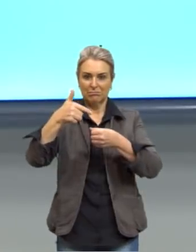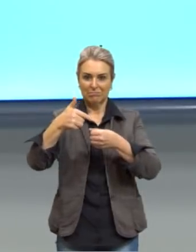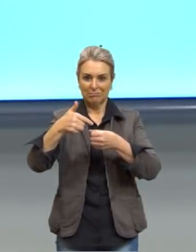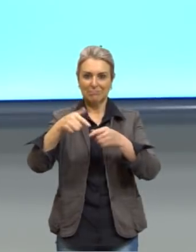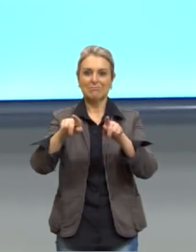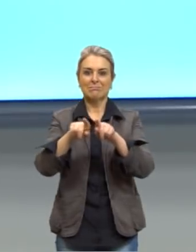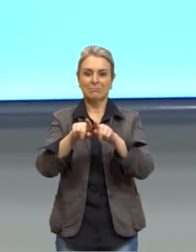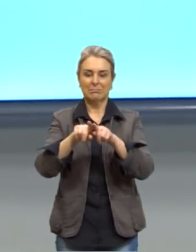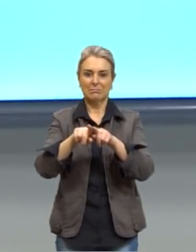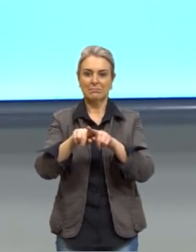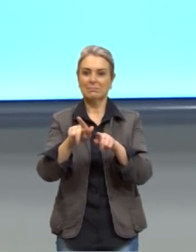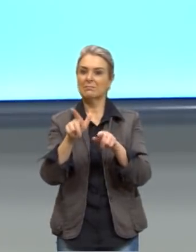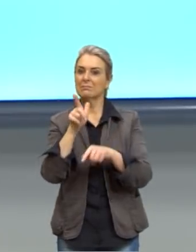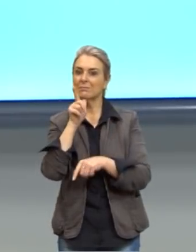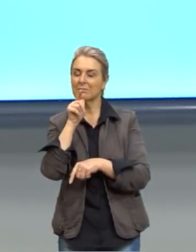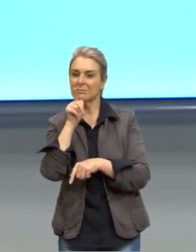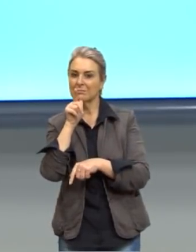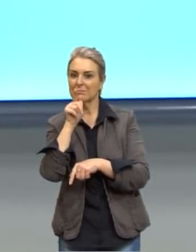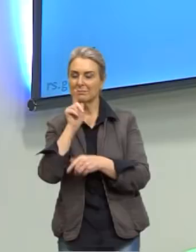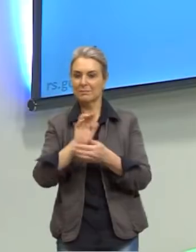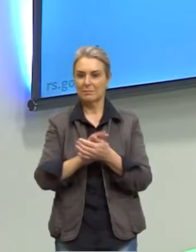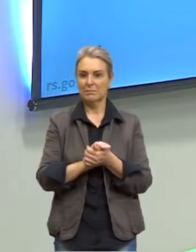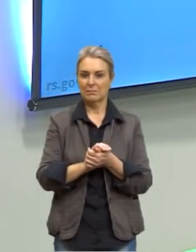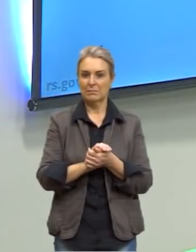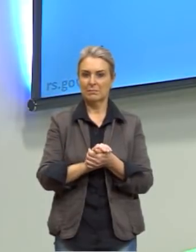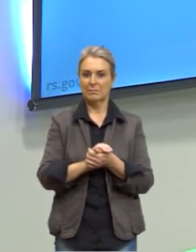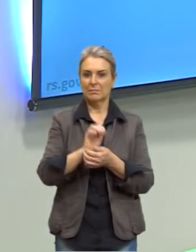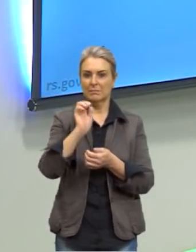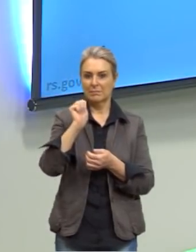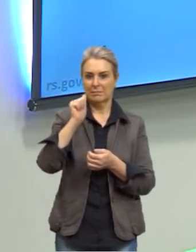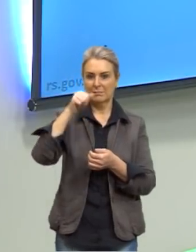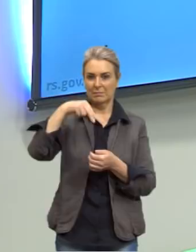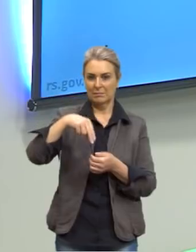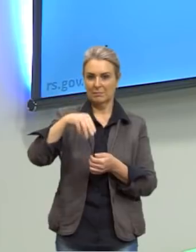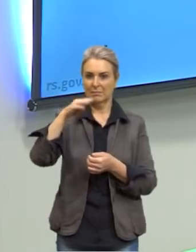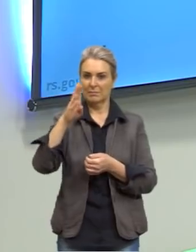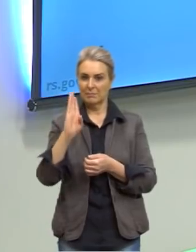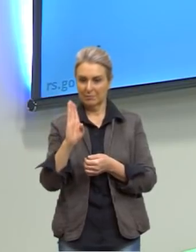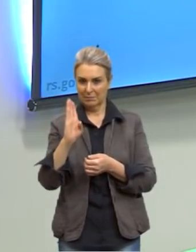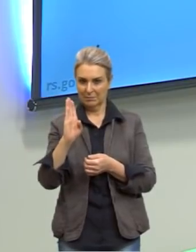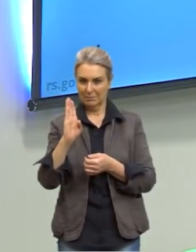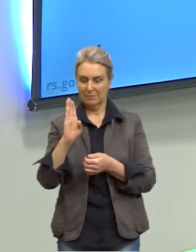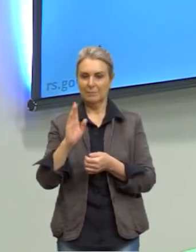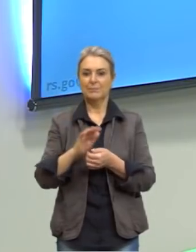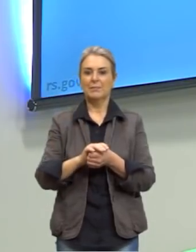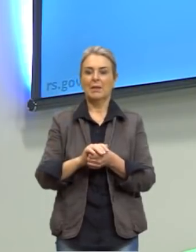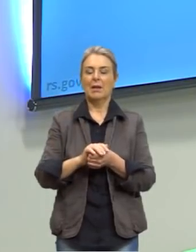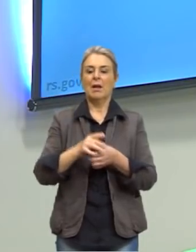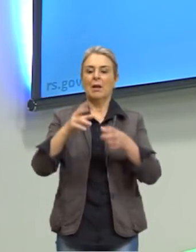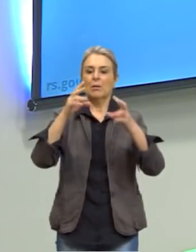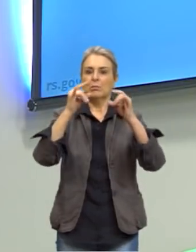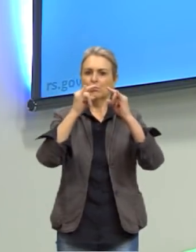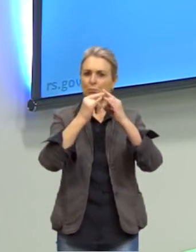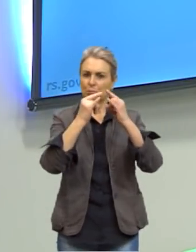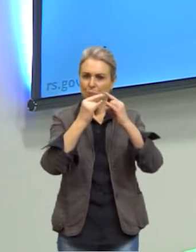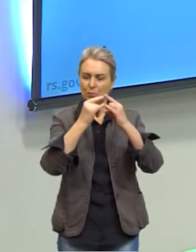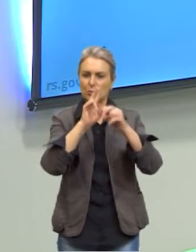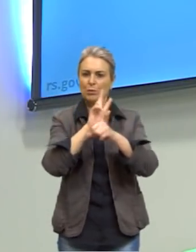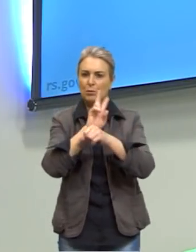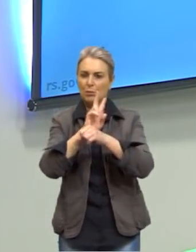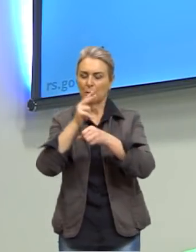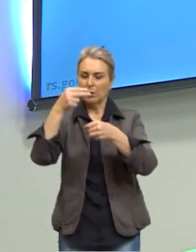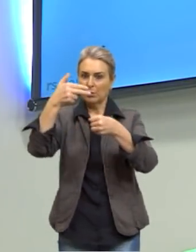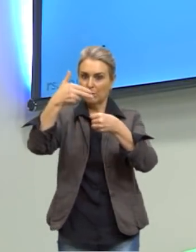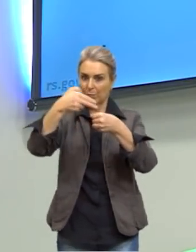utiliza e a água olha só que interessante a a np agência nacional do petróleo ele permite que